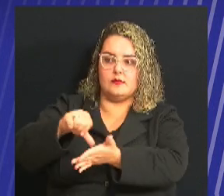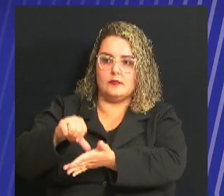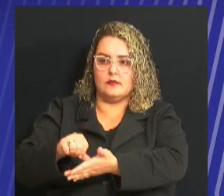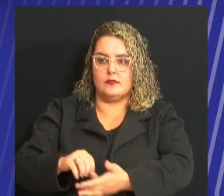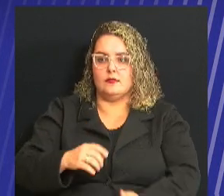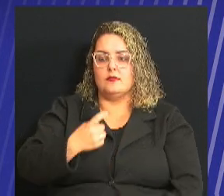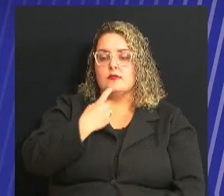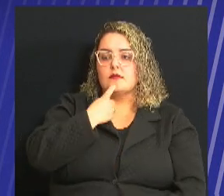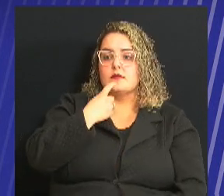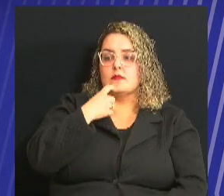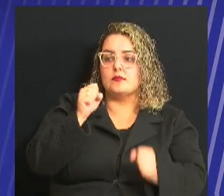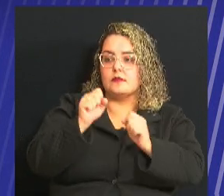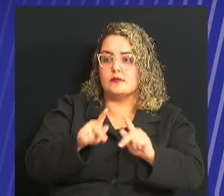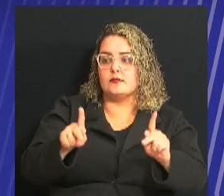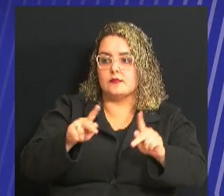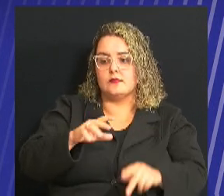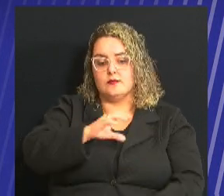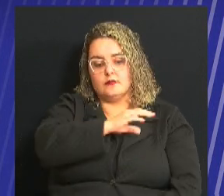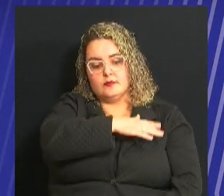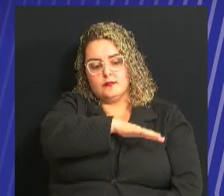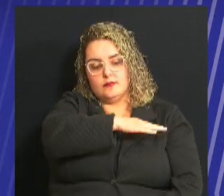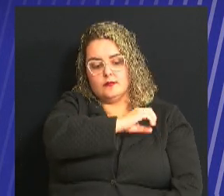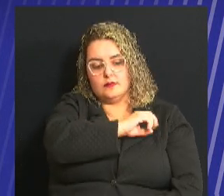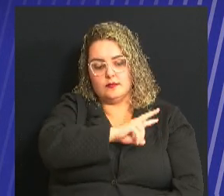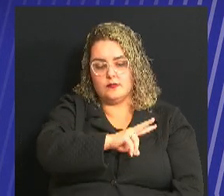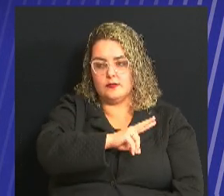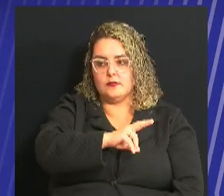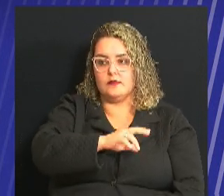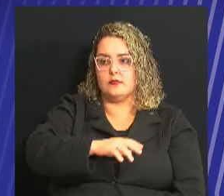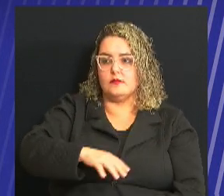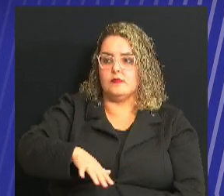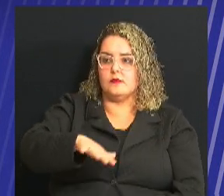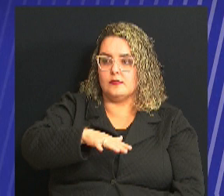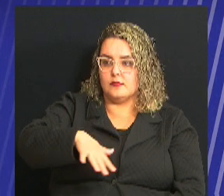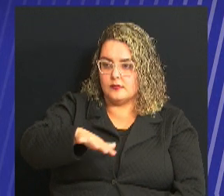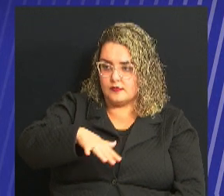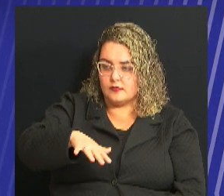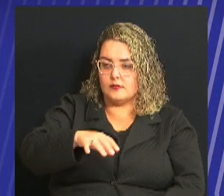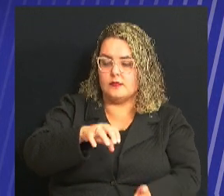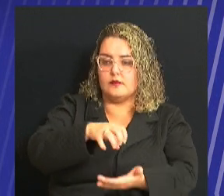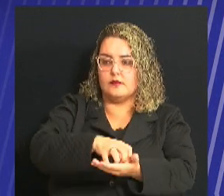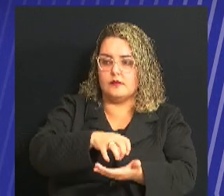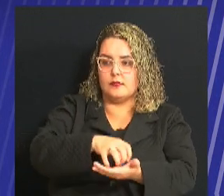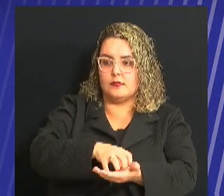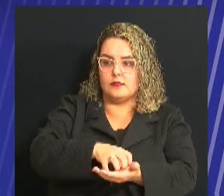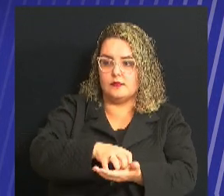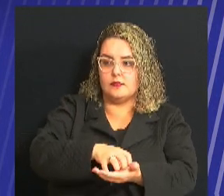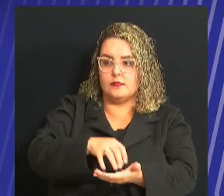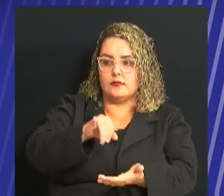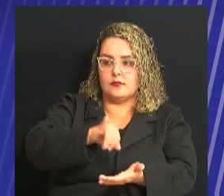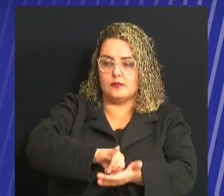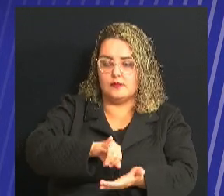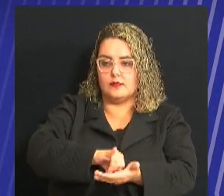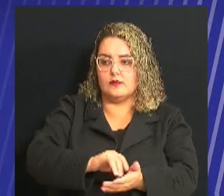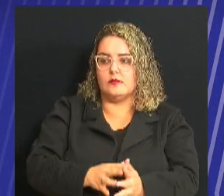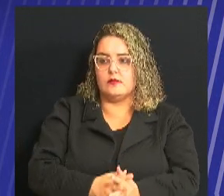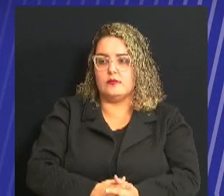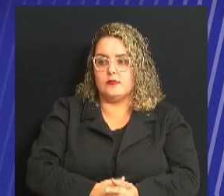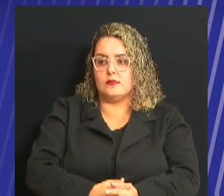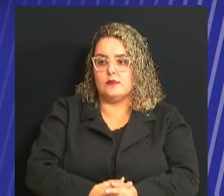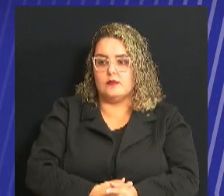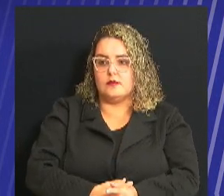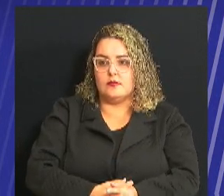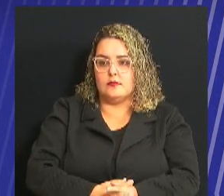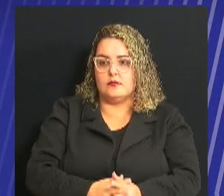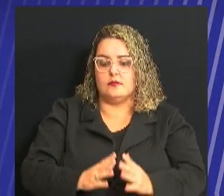Shopping, na região do Ouro Verde, uma na região do Ouro Verde e outra no centro da cidade. A